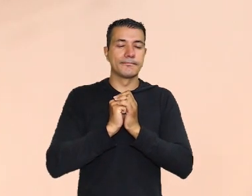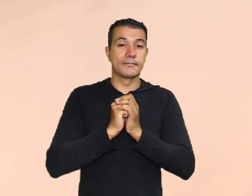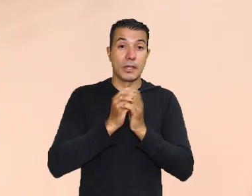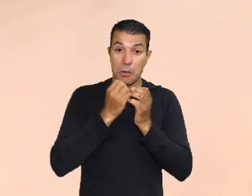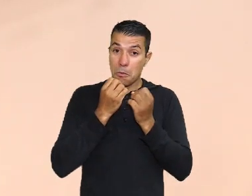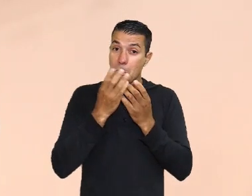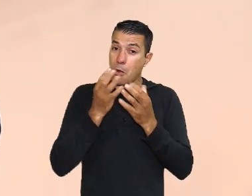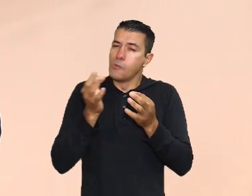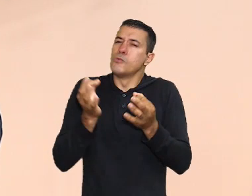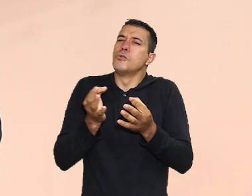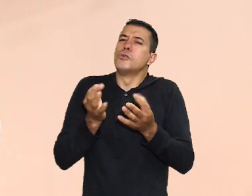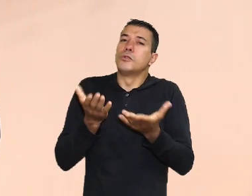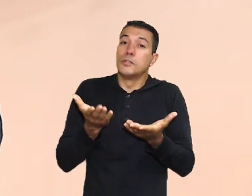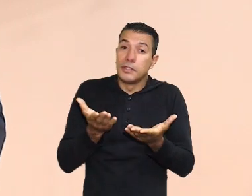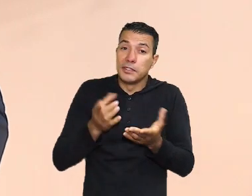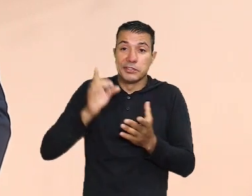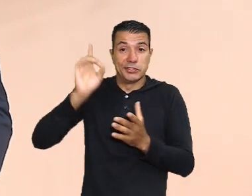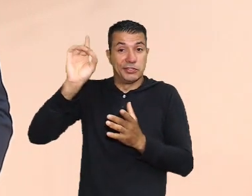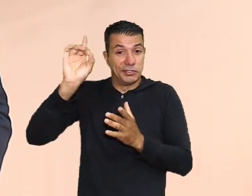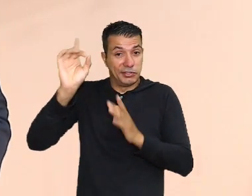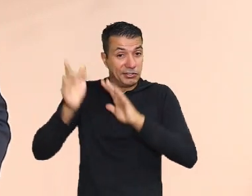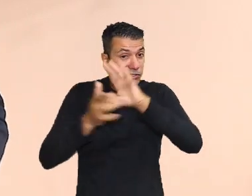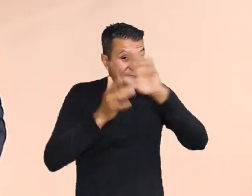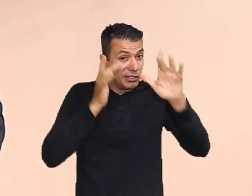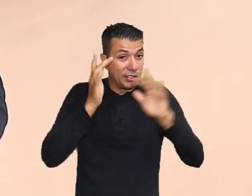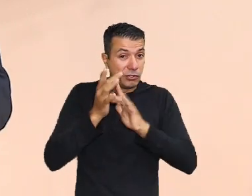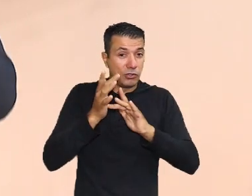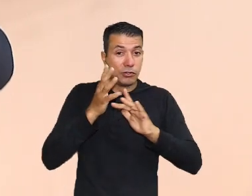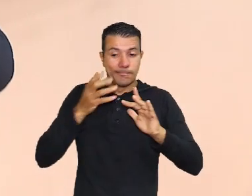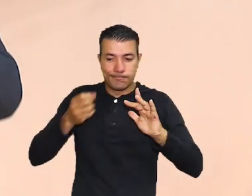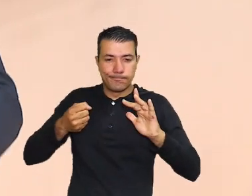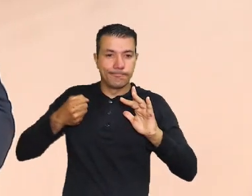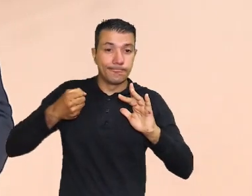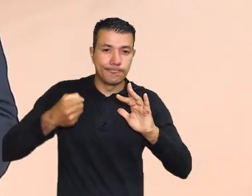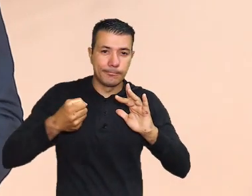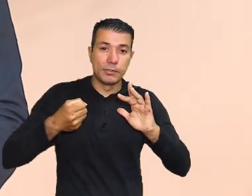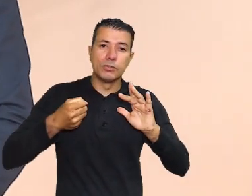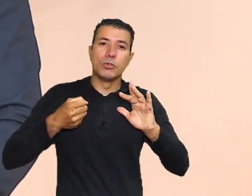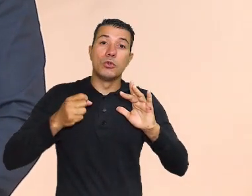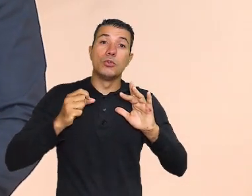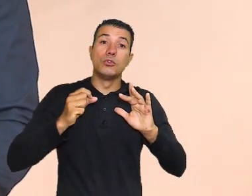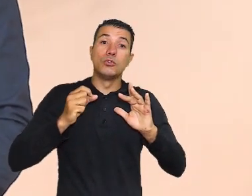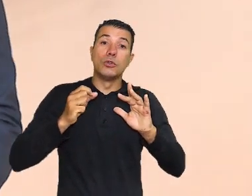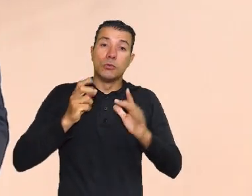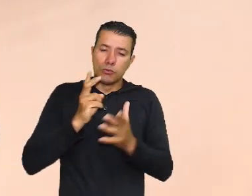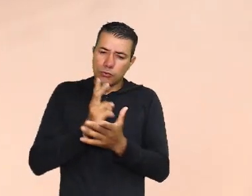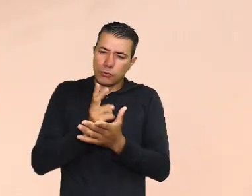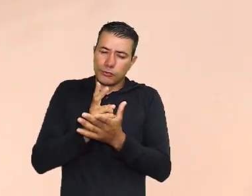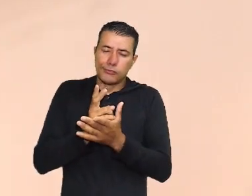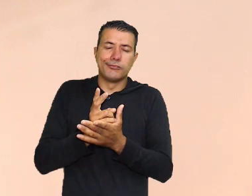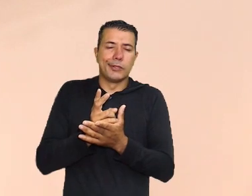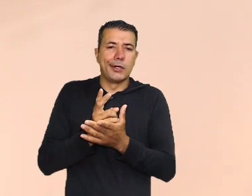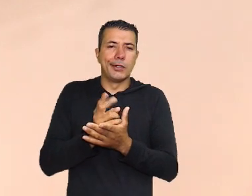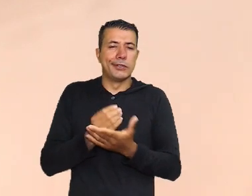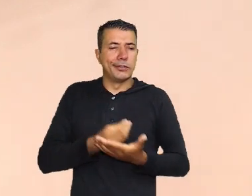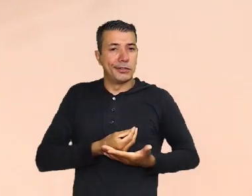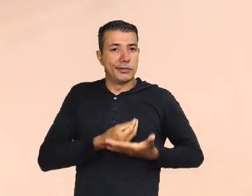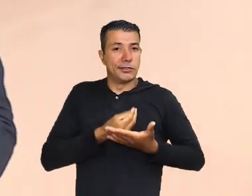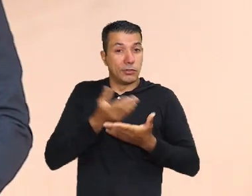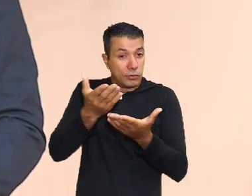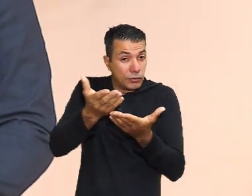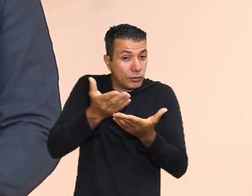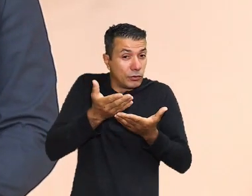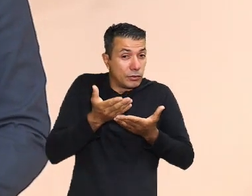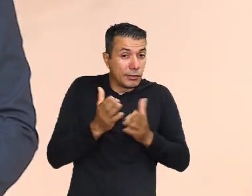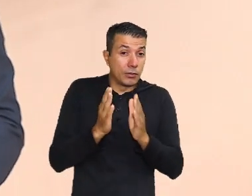Que bom é a certeza de que Jesus é o nosso bom pastor e que com Ele vamos continuar nesta jornada. Convido você para que nesse